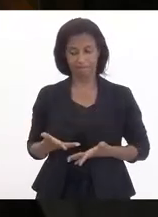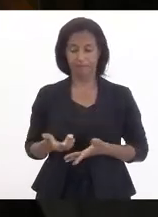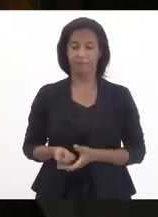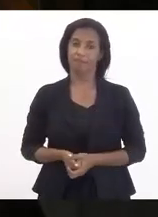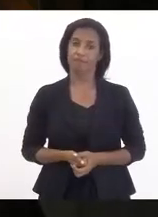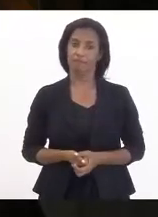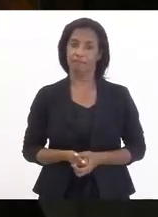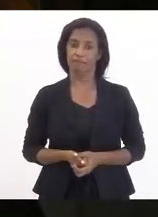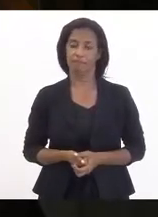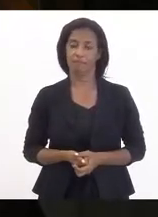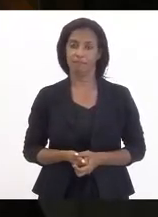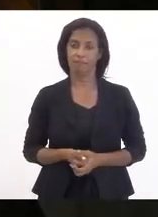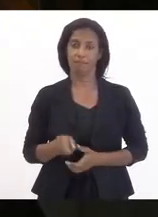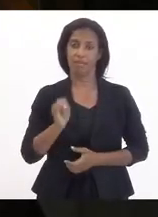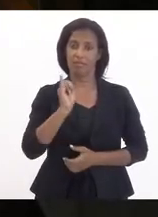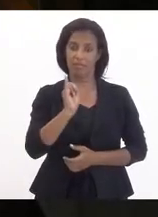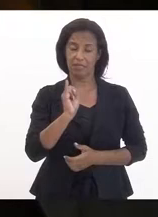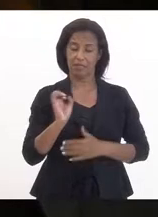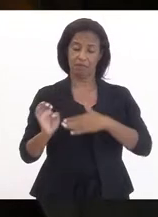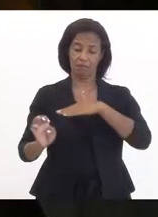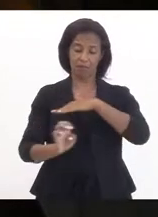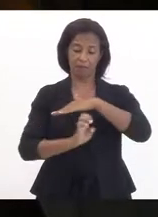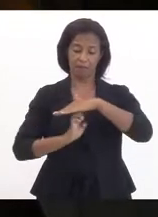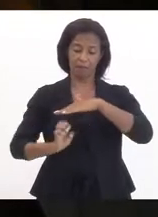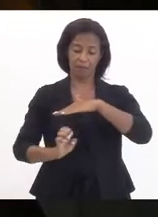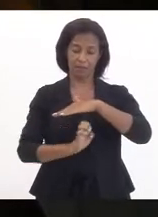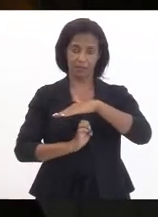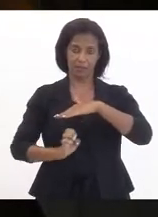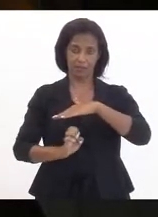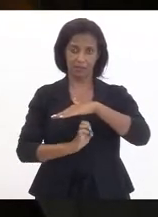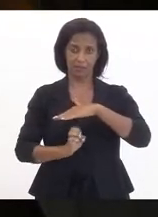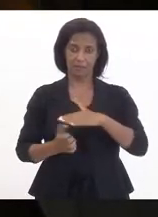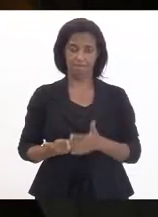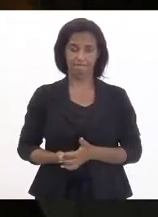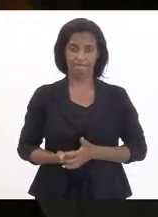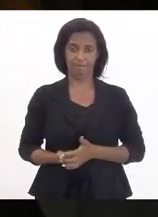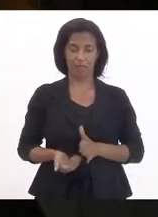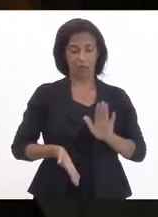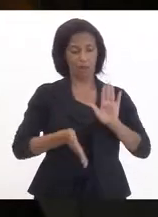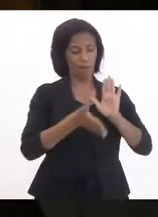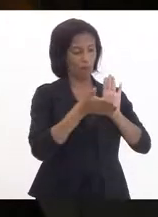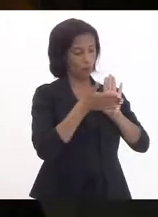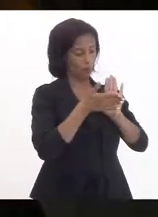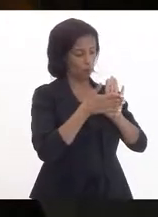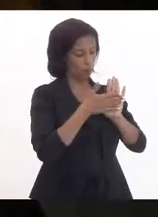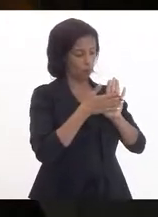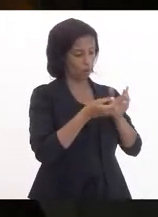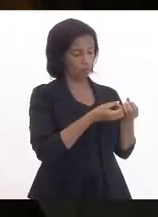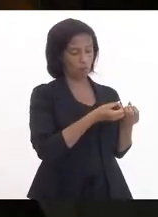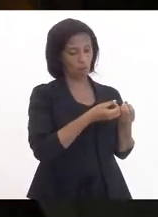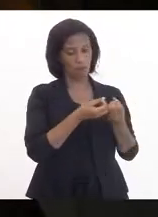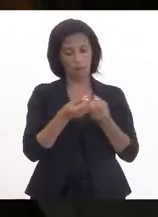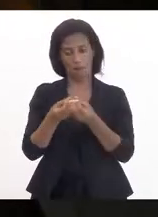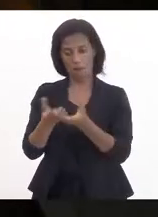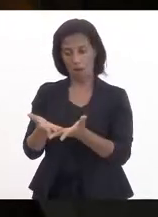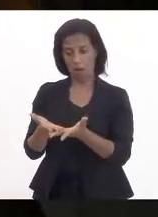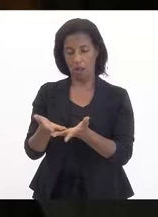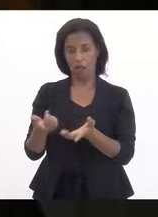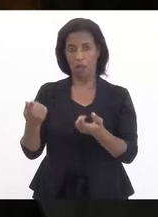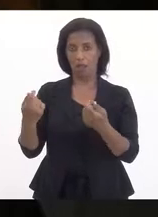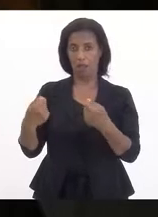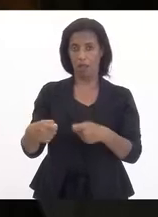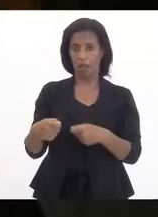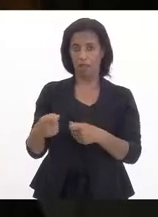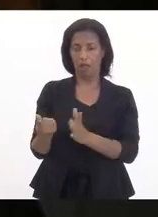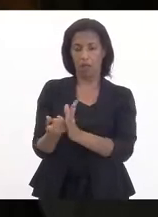que, se uma empresa deu uma proposta e precisa otimizar o